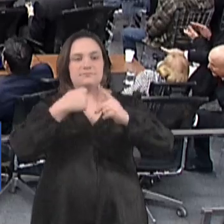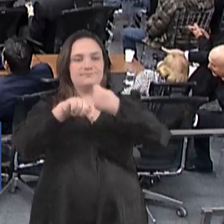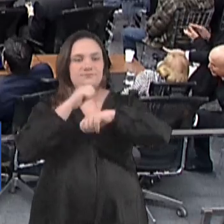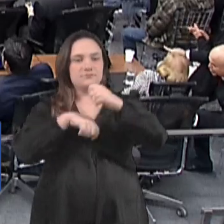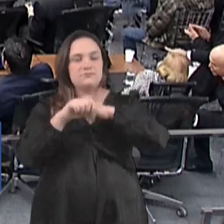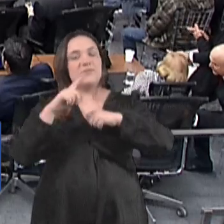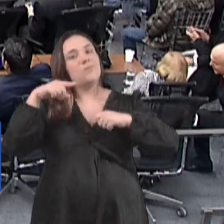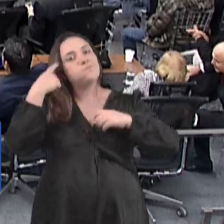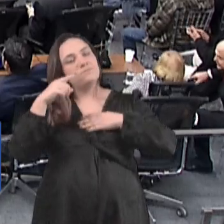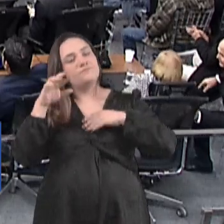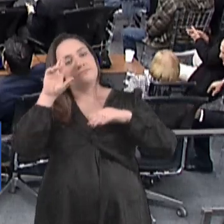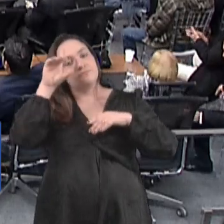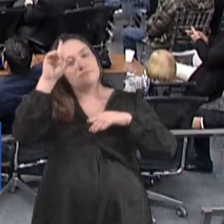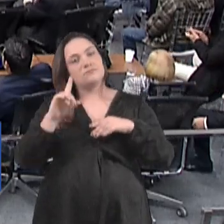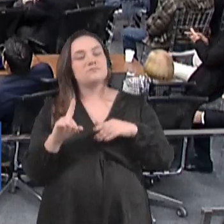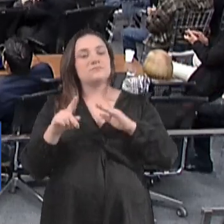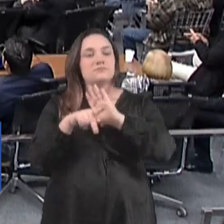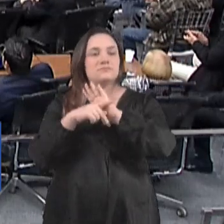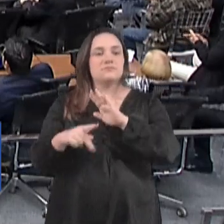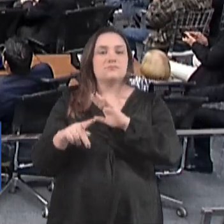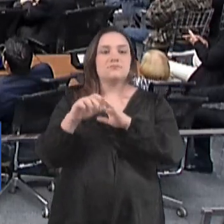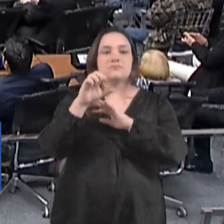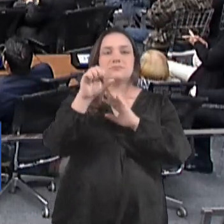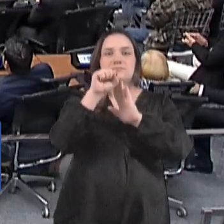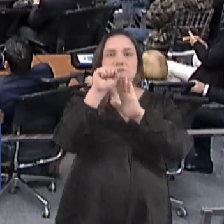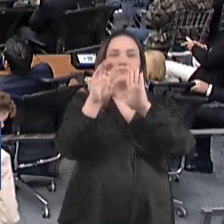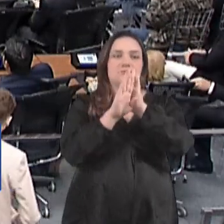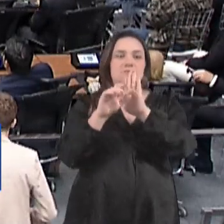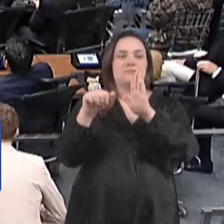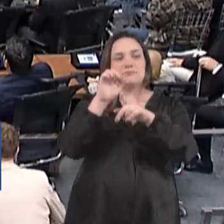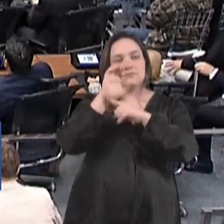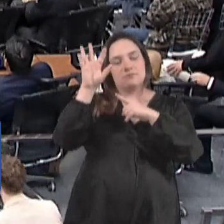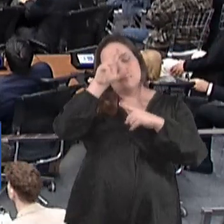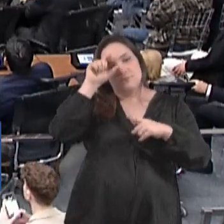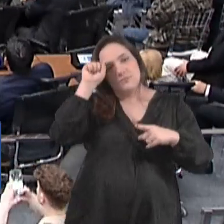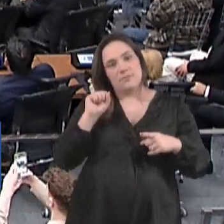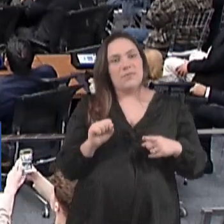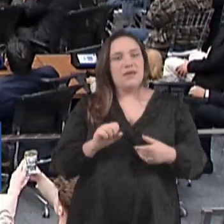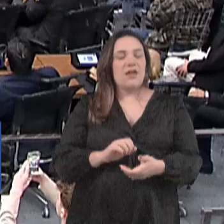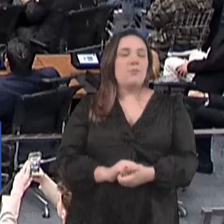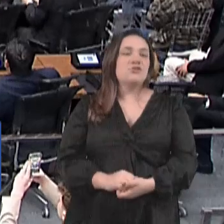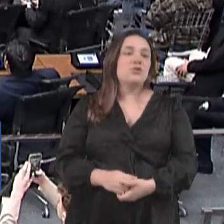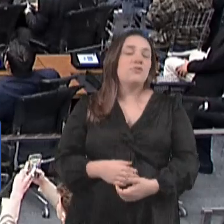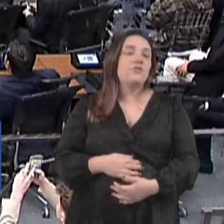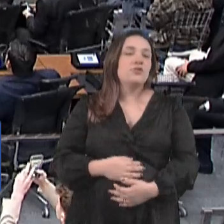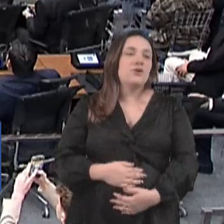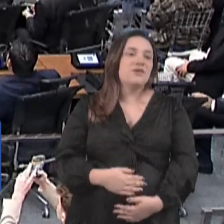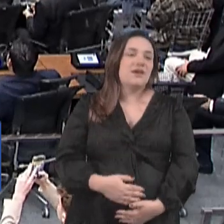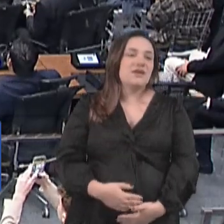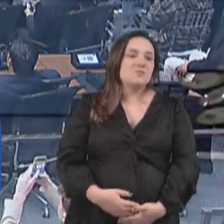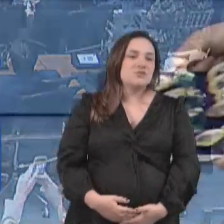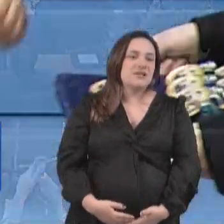advogado e diretor superintendente do SEBRAE Mato Grosso do Sul.